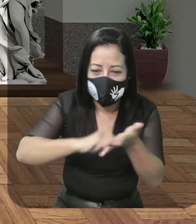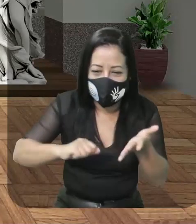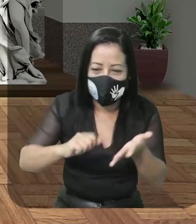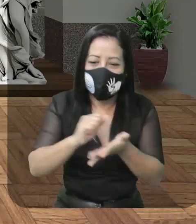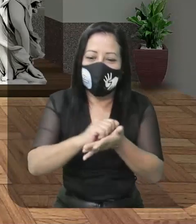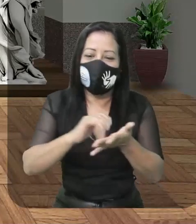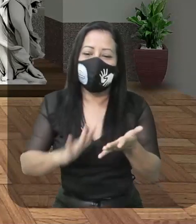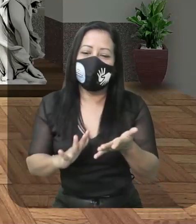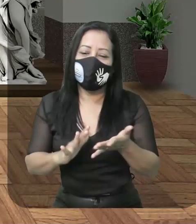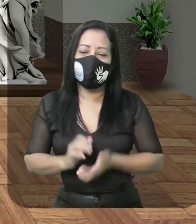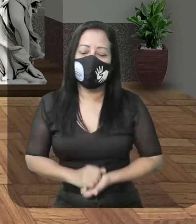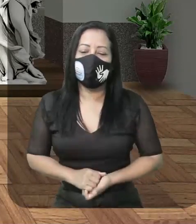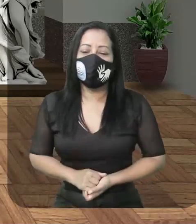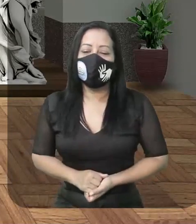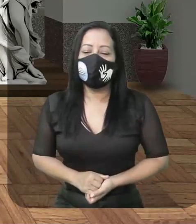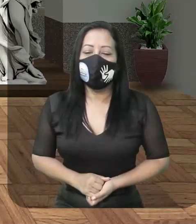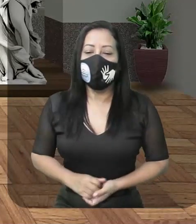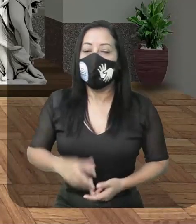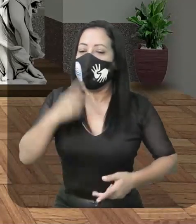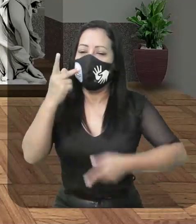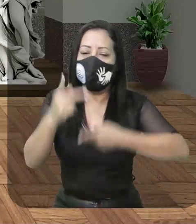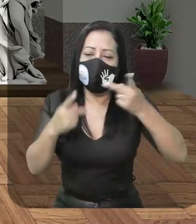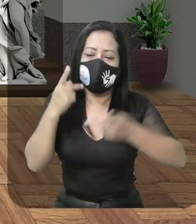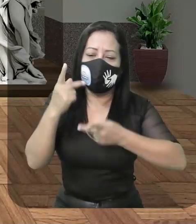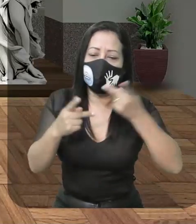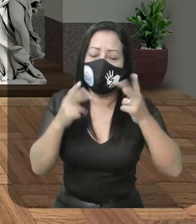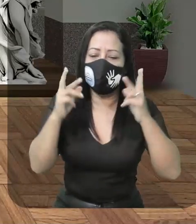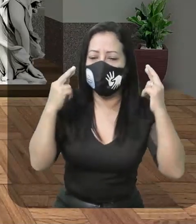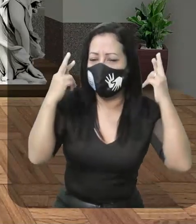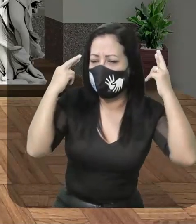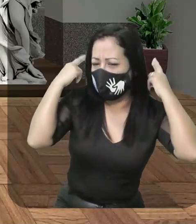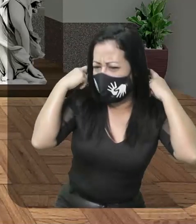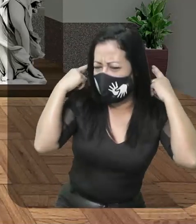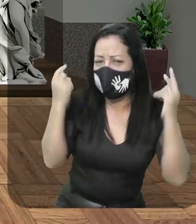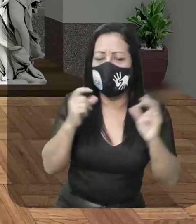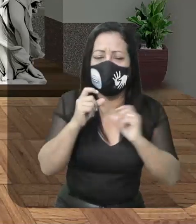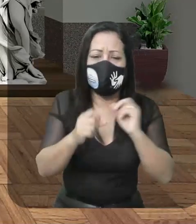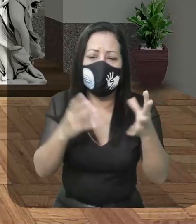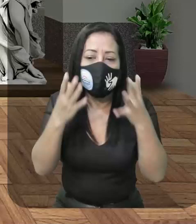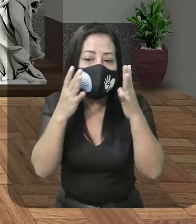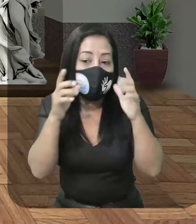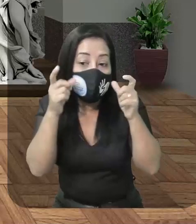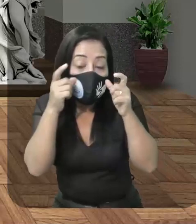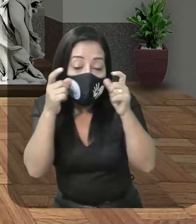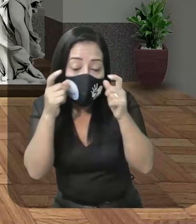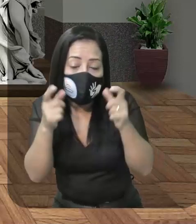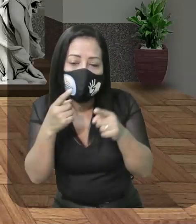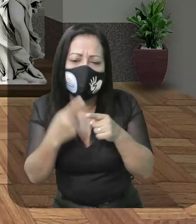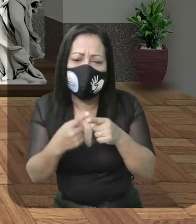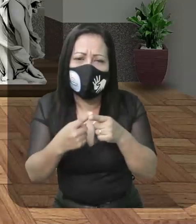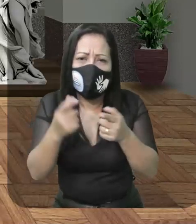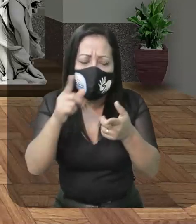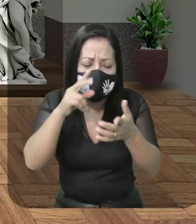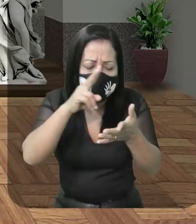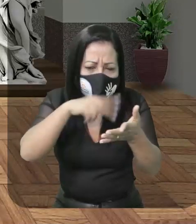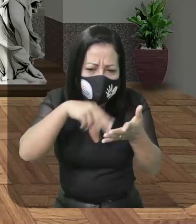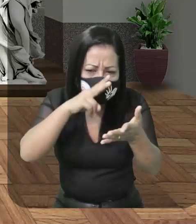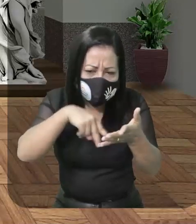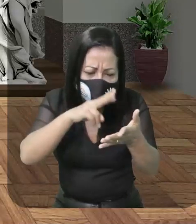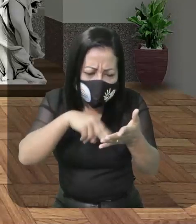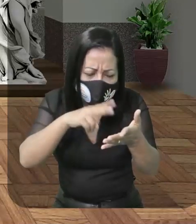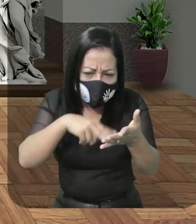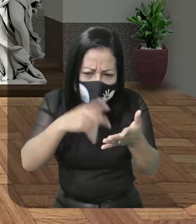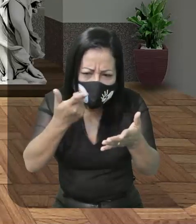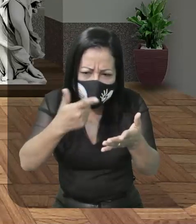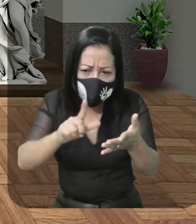tá? Vocês falaram sobre a Grécia, vocês observaram fizeram a releitura do slide que